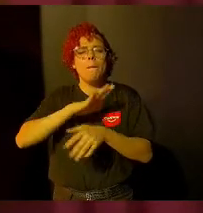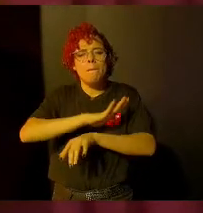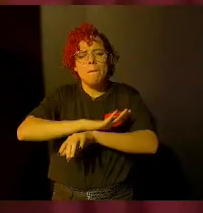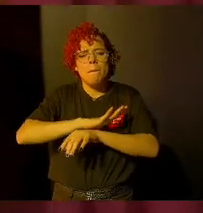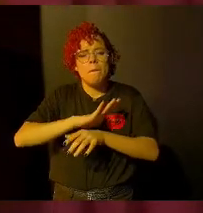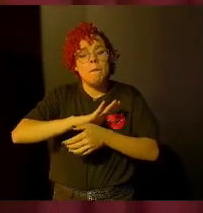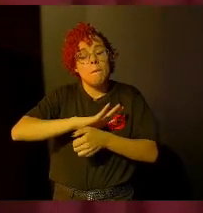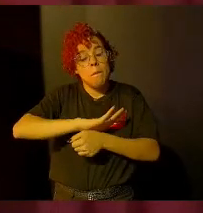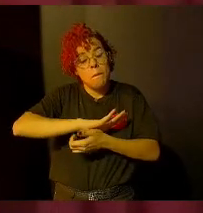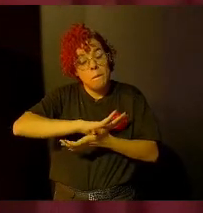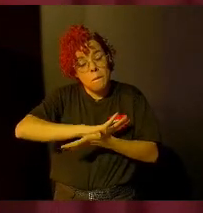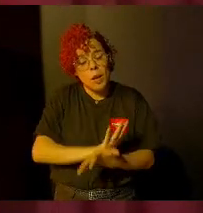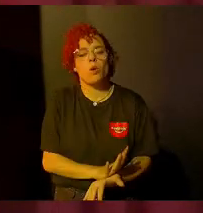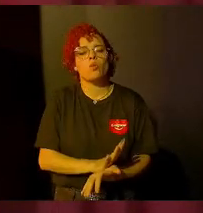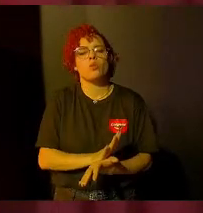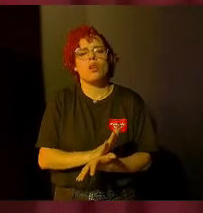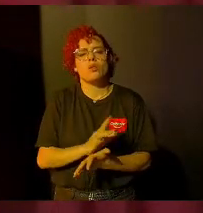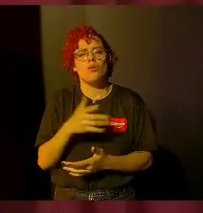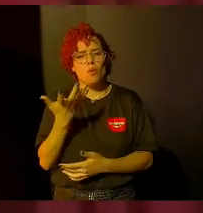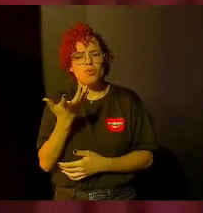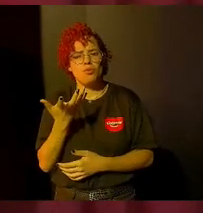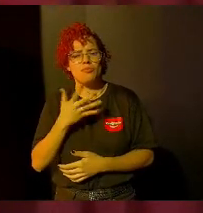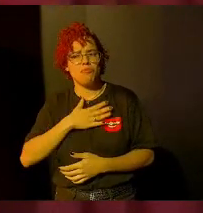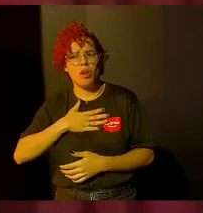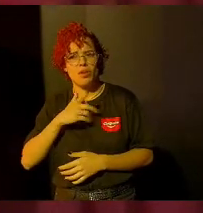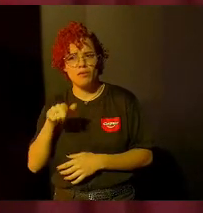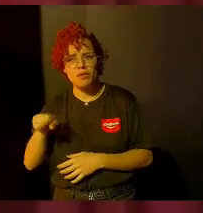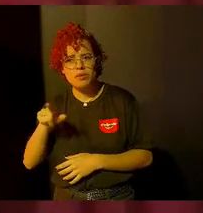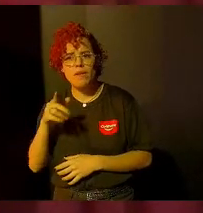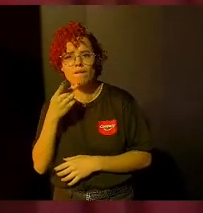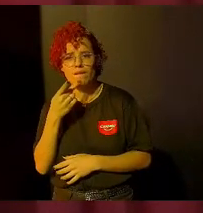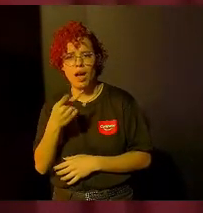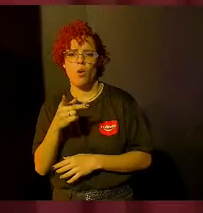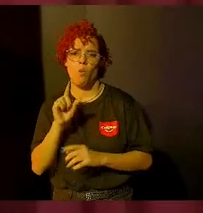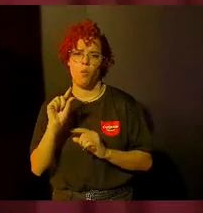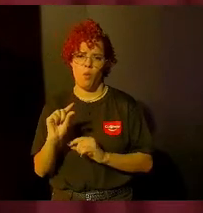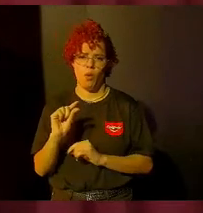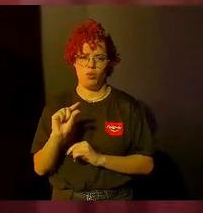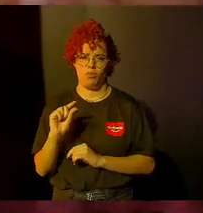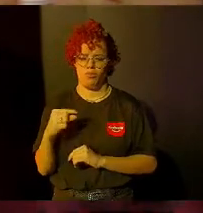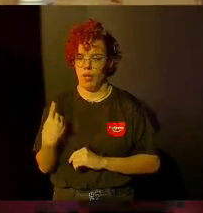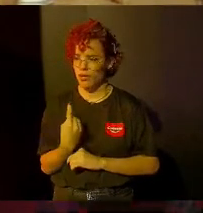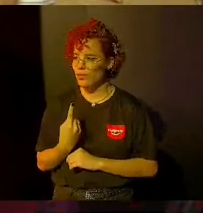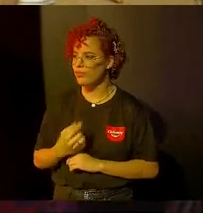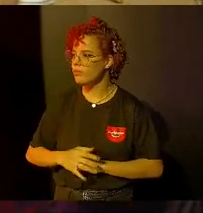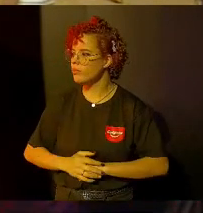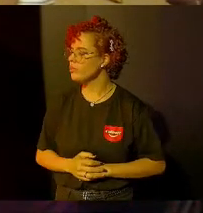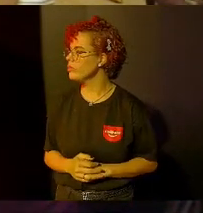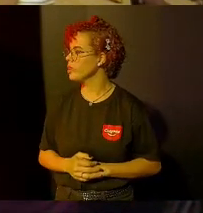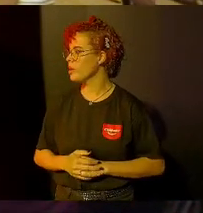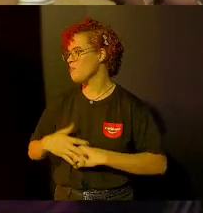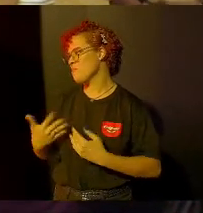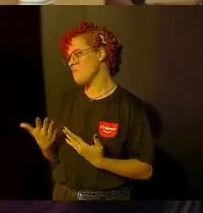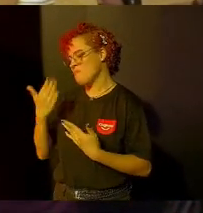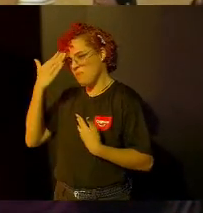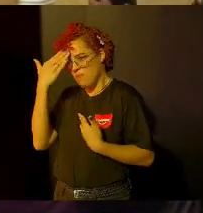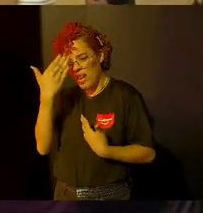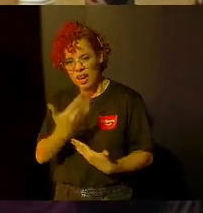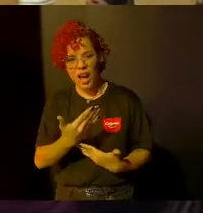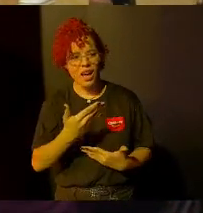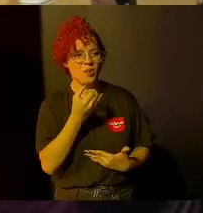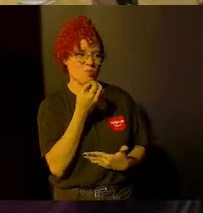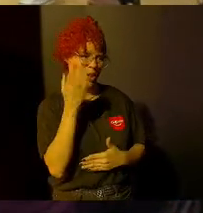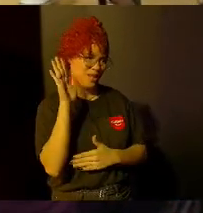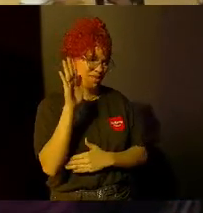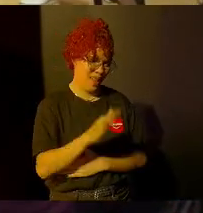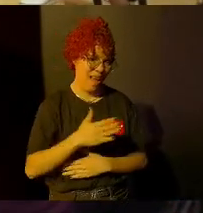preconceito queria que você falasse um pouquinho para gente desse livro maravilhoso tá bom obrigado Cláudia boa tarde